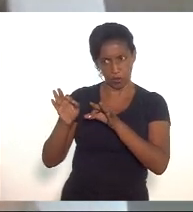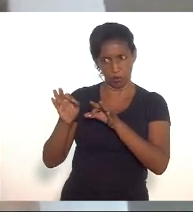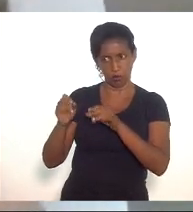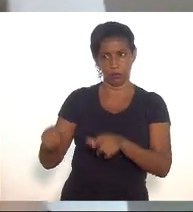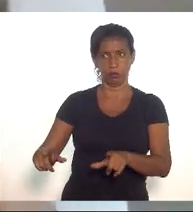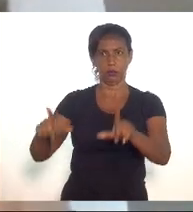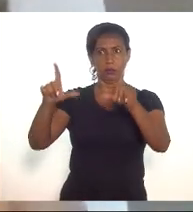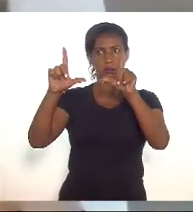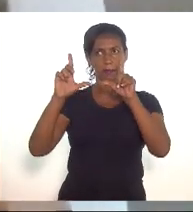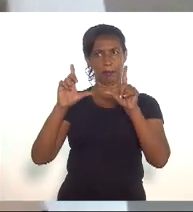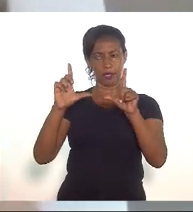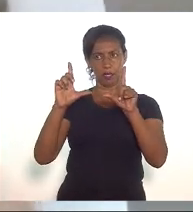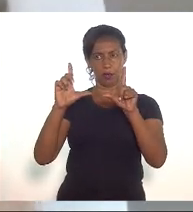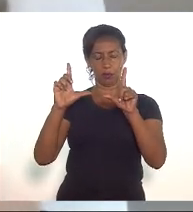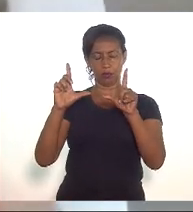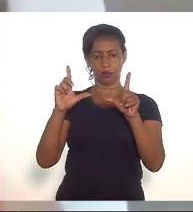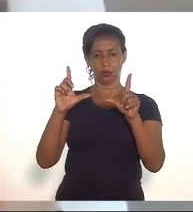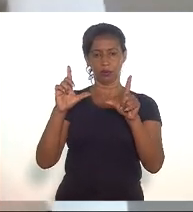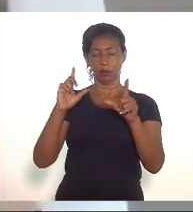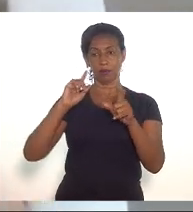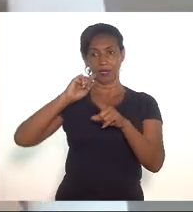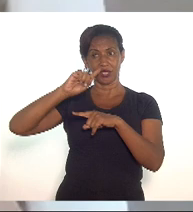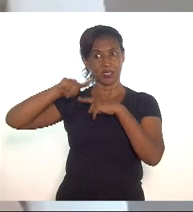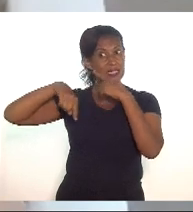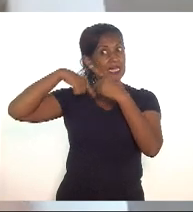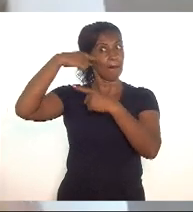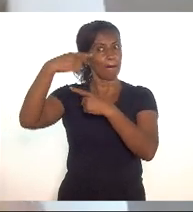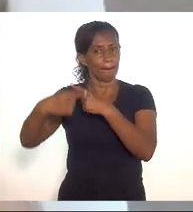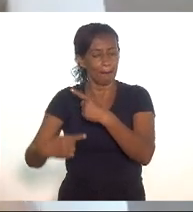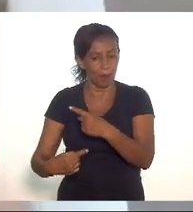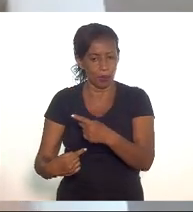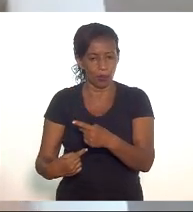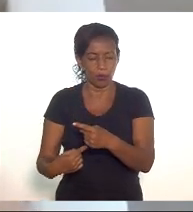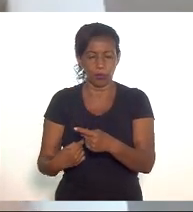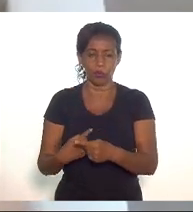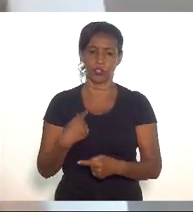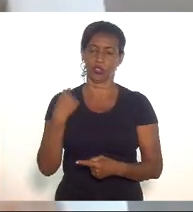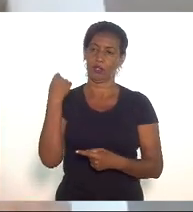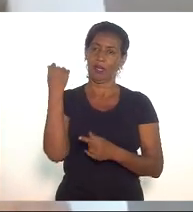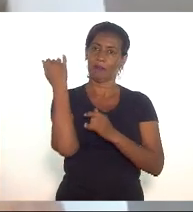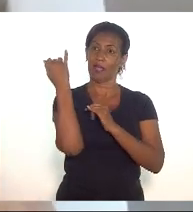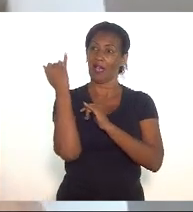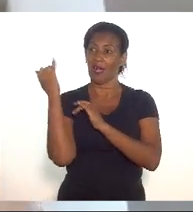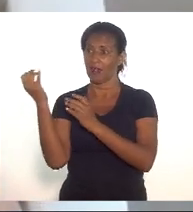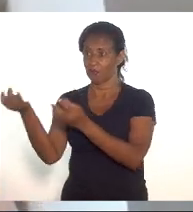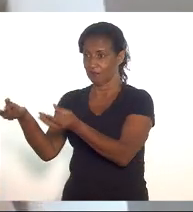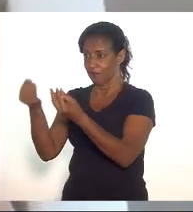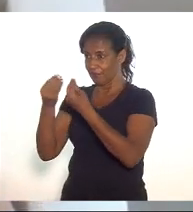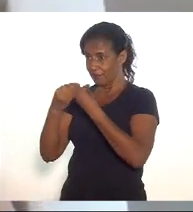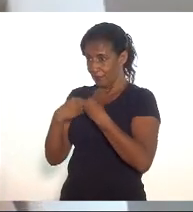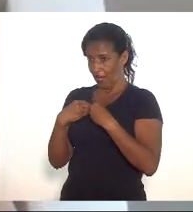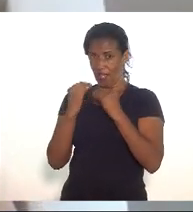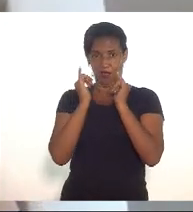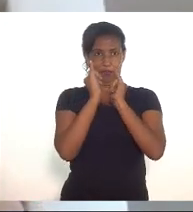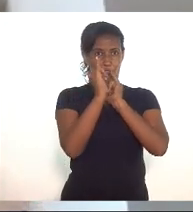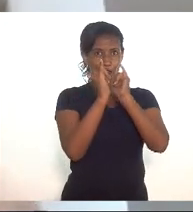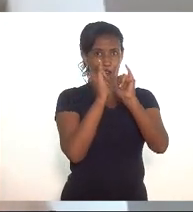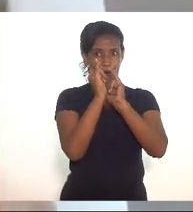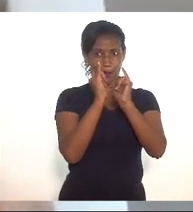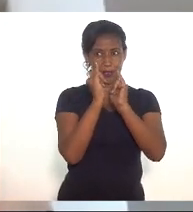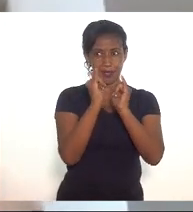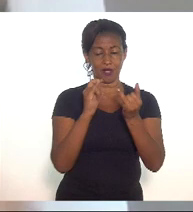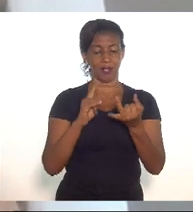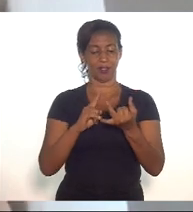painel. Mas depois nós vamos ter que ter alimentação de dado, nós vamos ter que ter auditoria